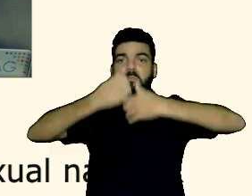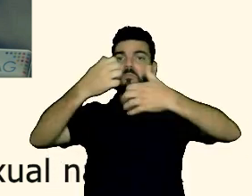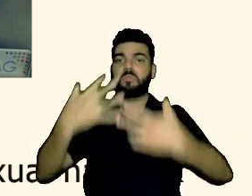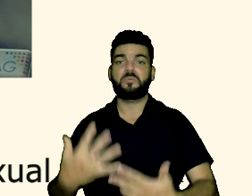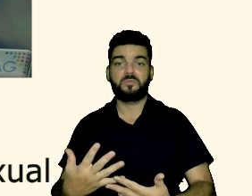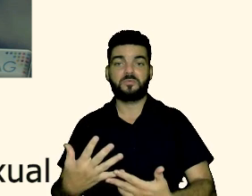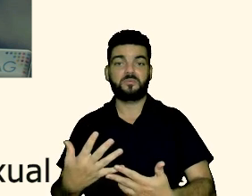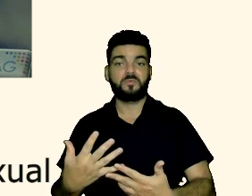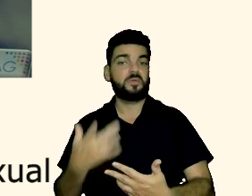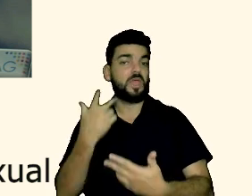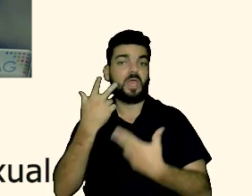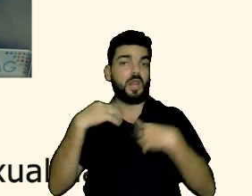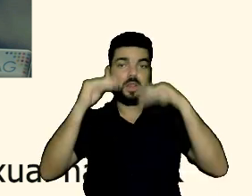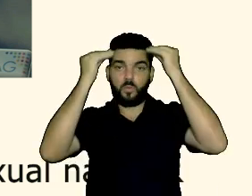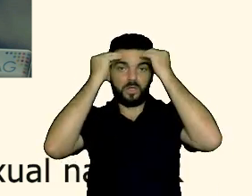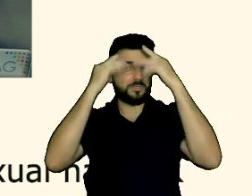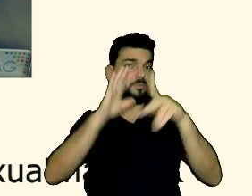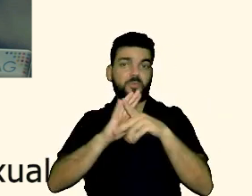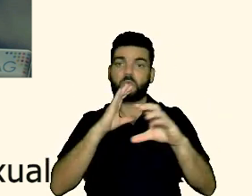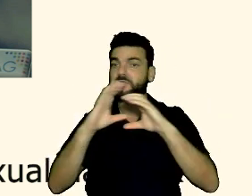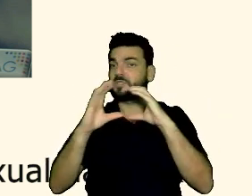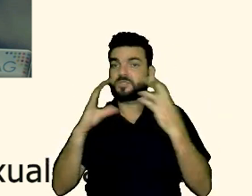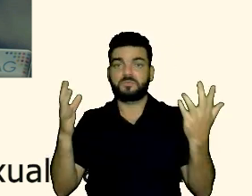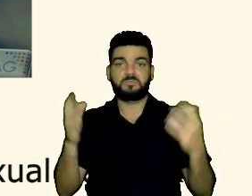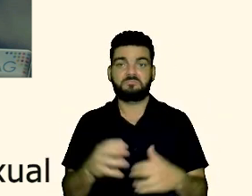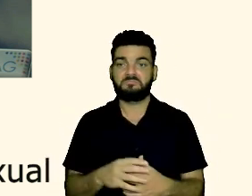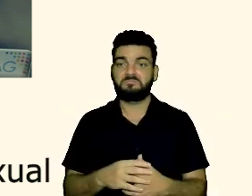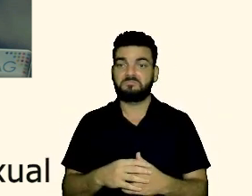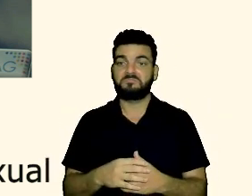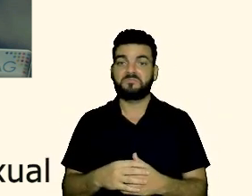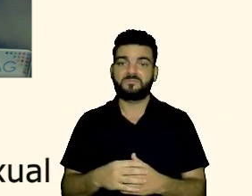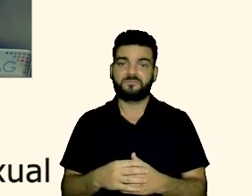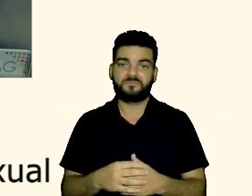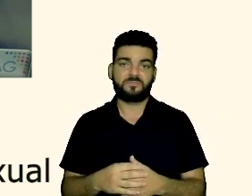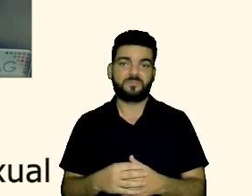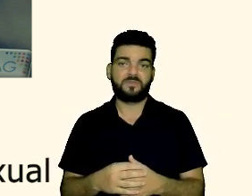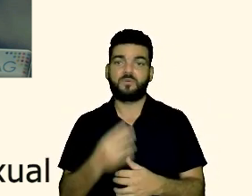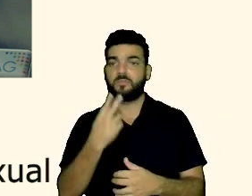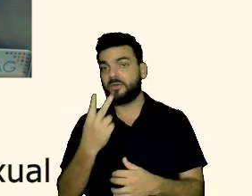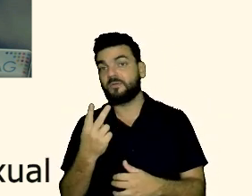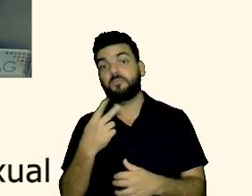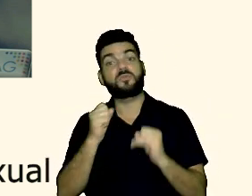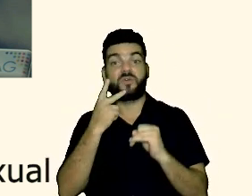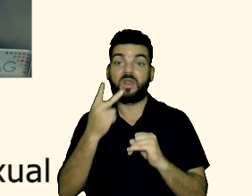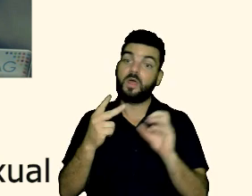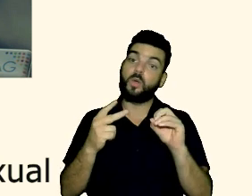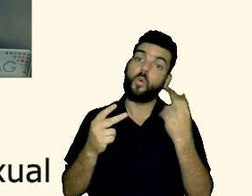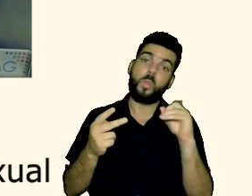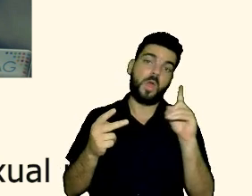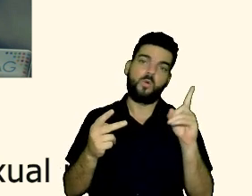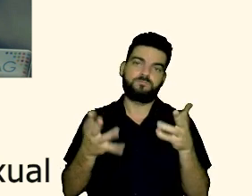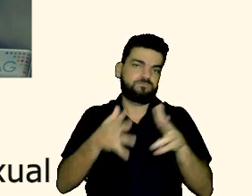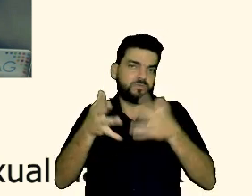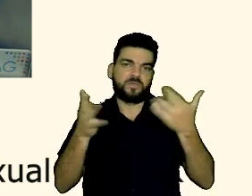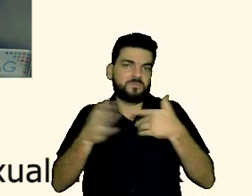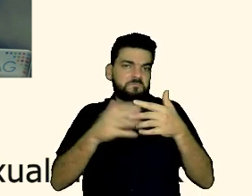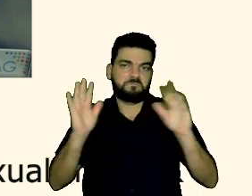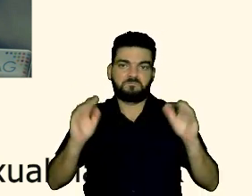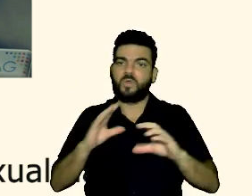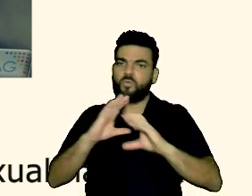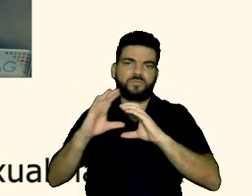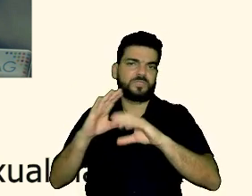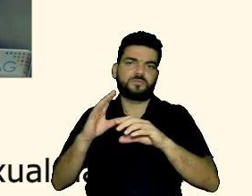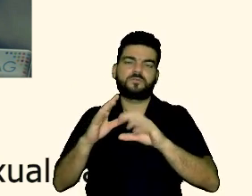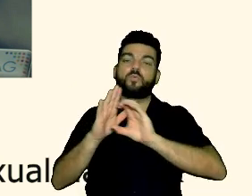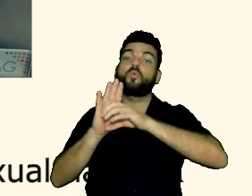da linguagem verbal e não verbal. Tá? Esse é uma, na verdade, é um conceito, mas que nos leva para um pensamento que eu achei bem interessante